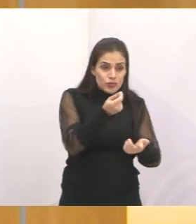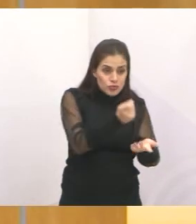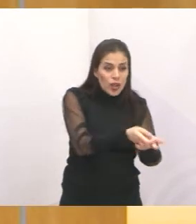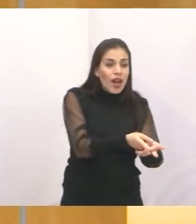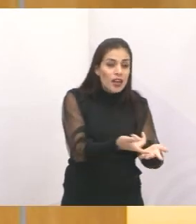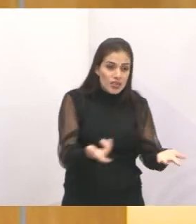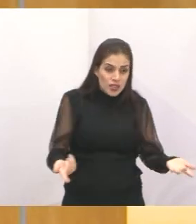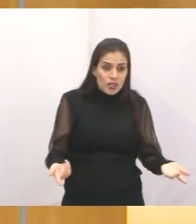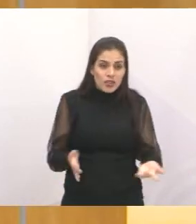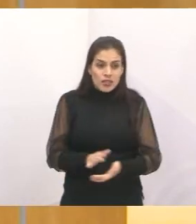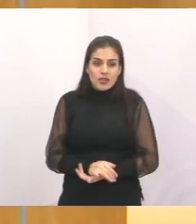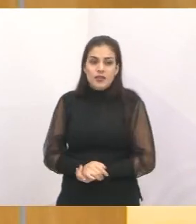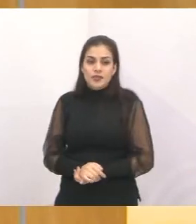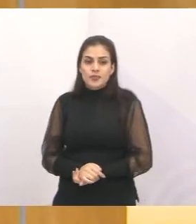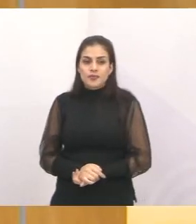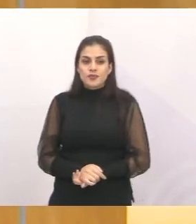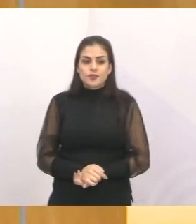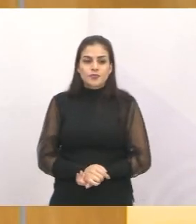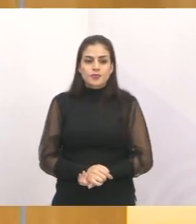potável na cidade de Jacareí.